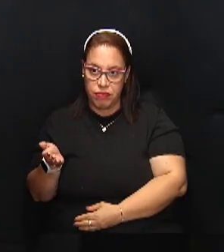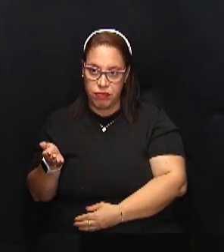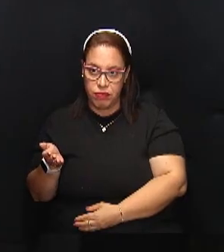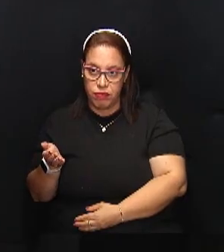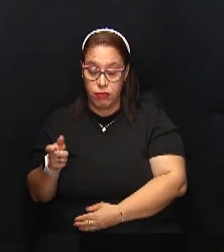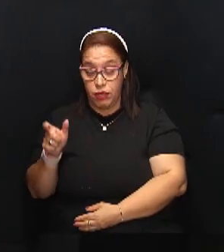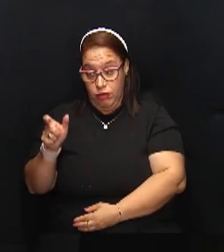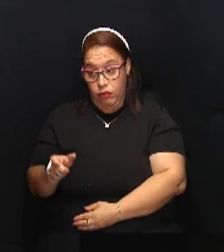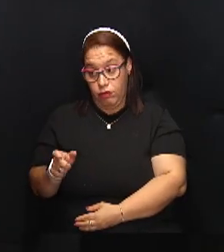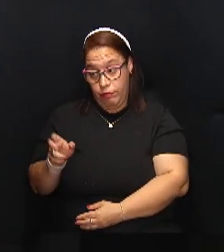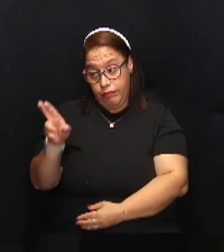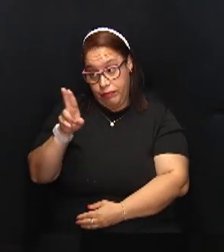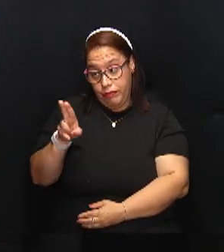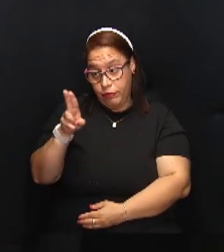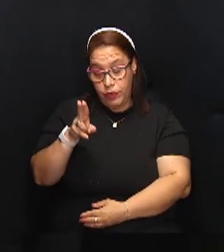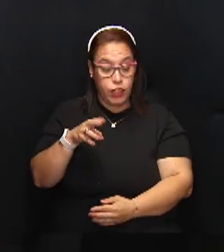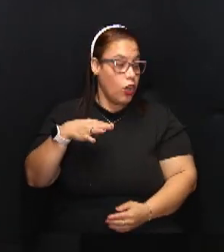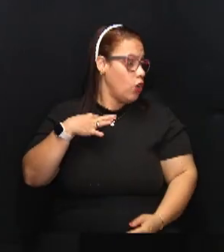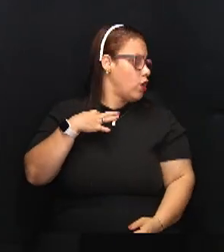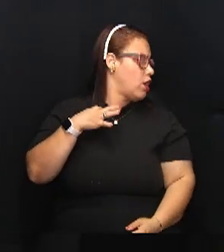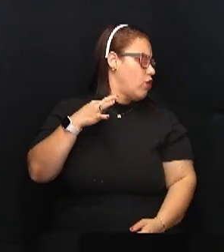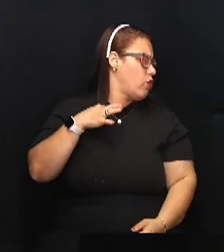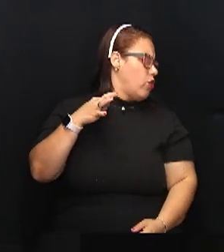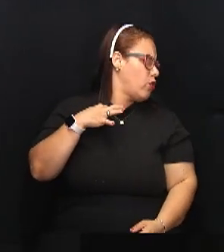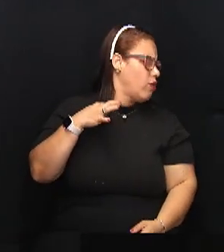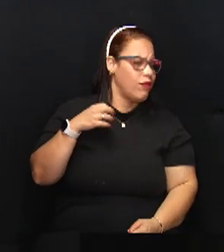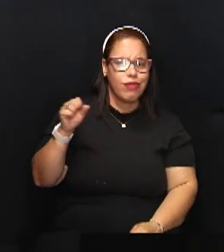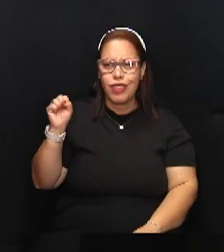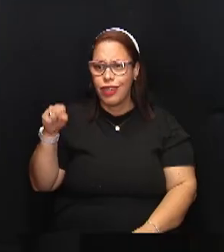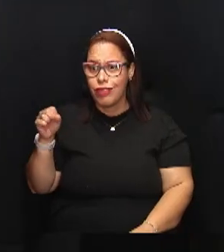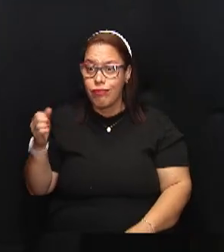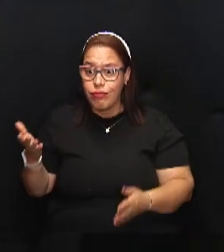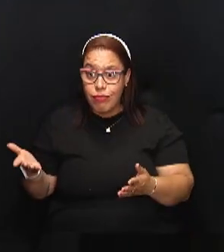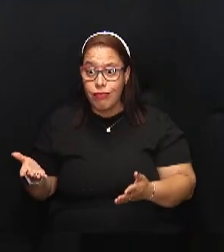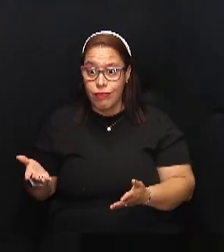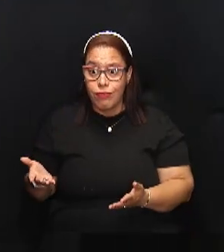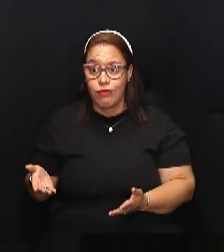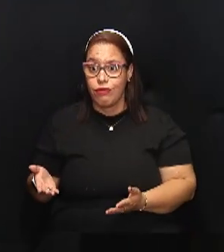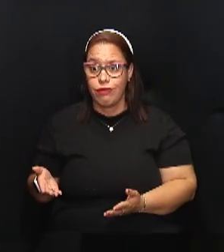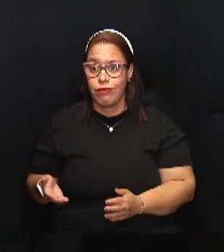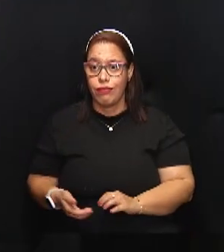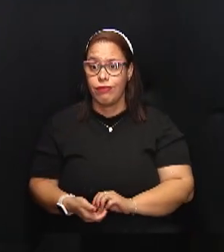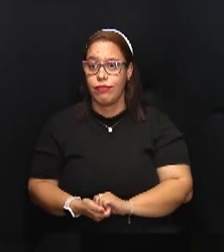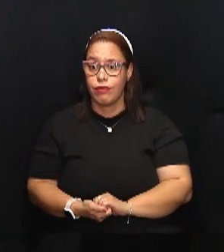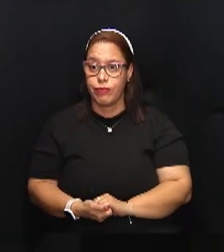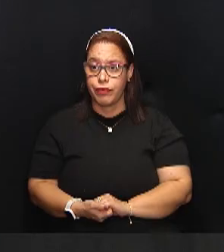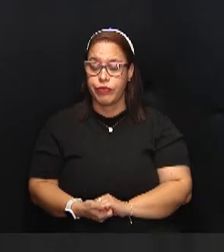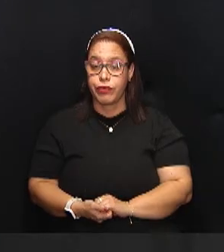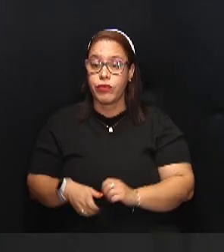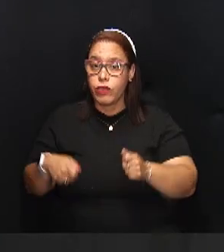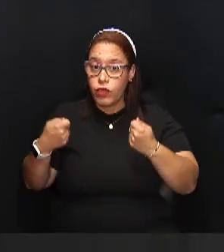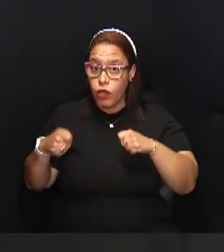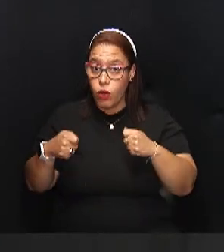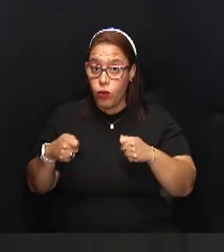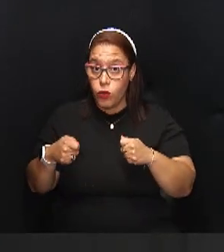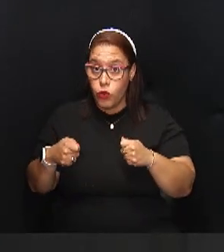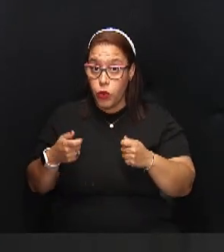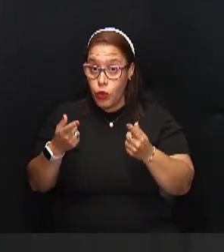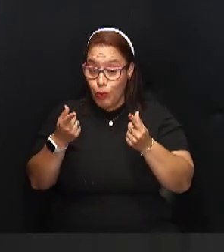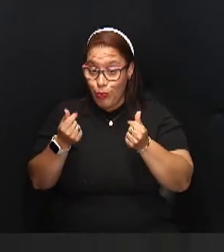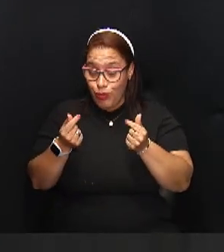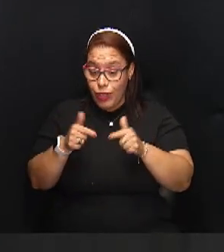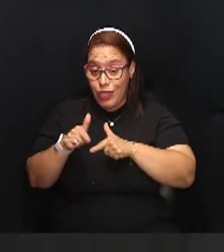ser alguém útil. Ser voluntário. Né? Exatamente, voluntariado. Né? Não que você necessite